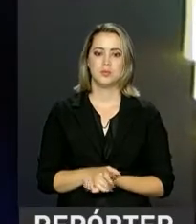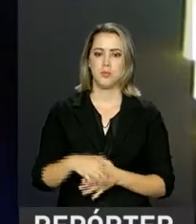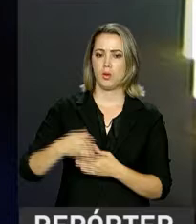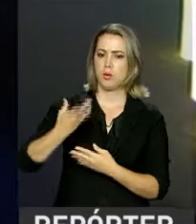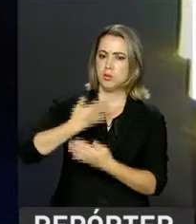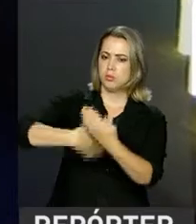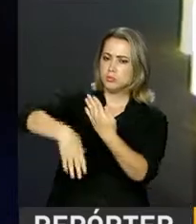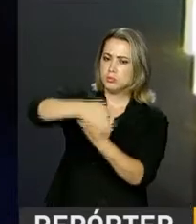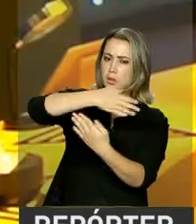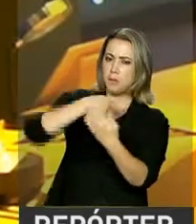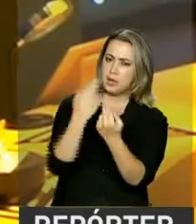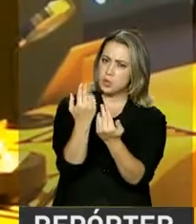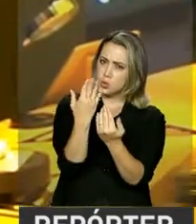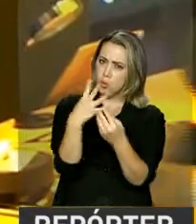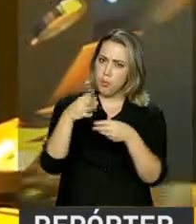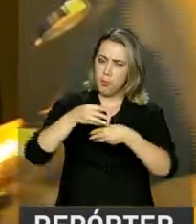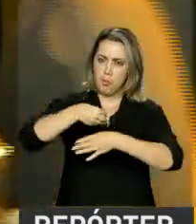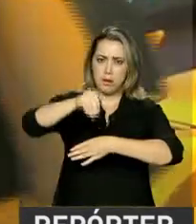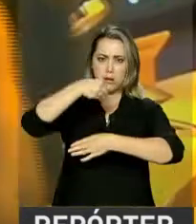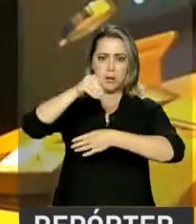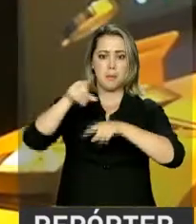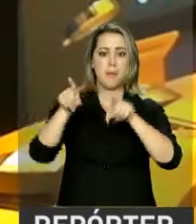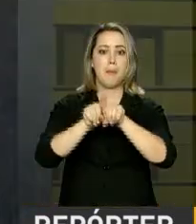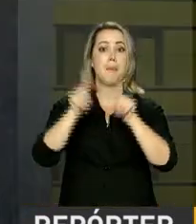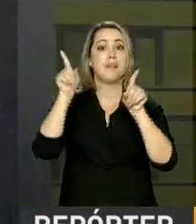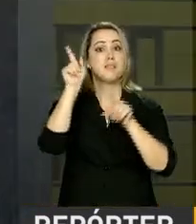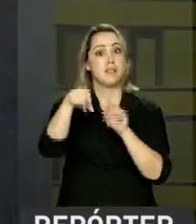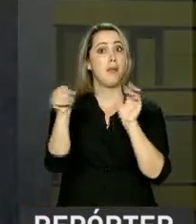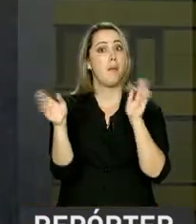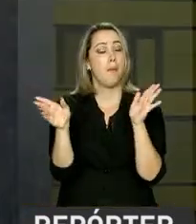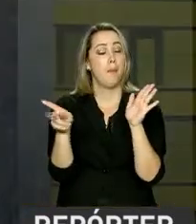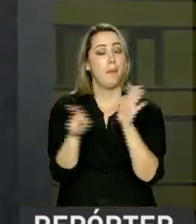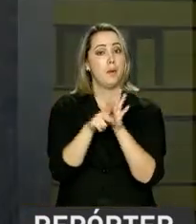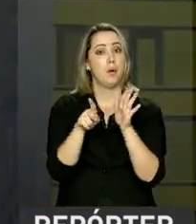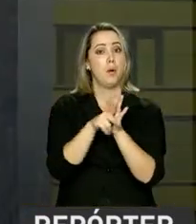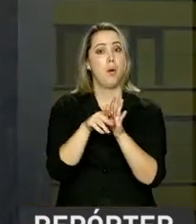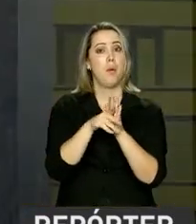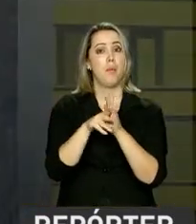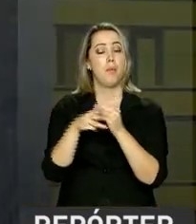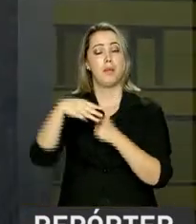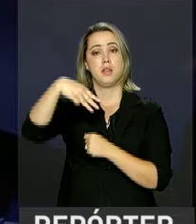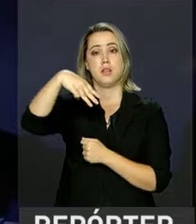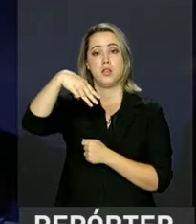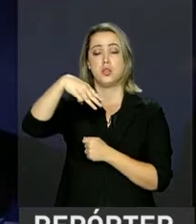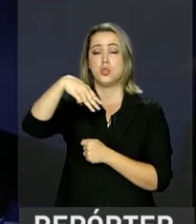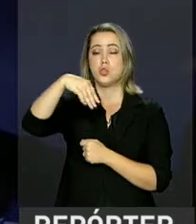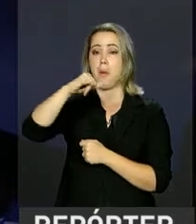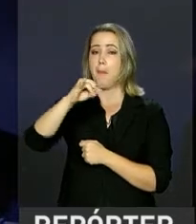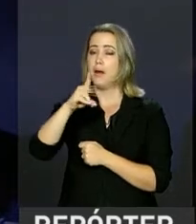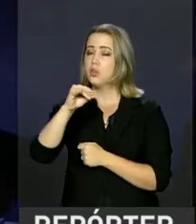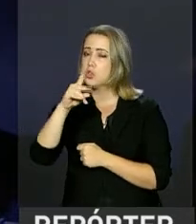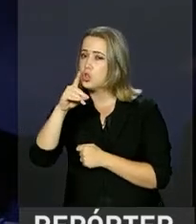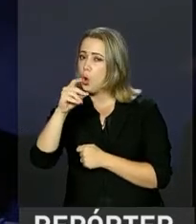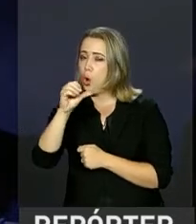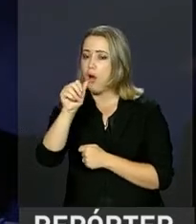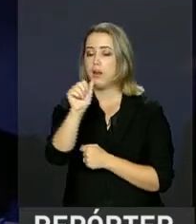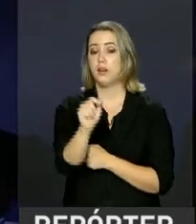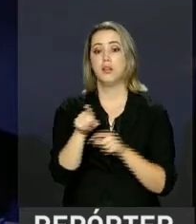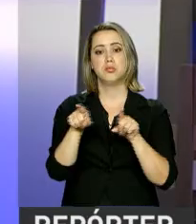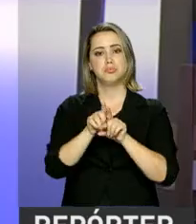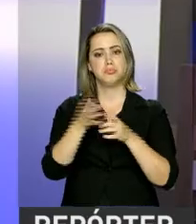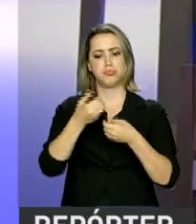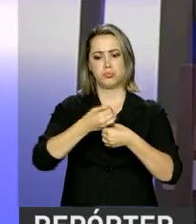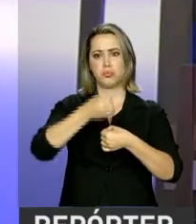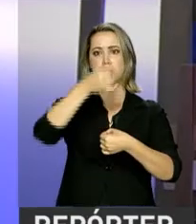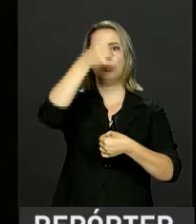Embalagens que parecem de plástico, mas são feitas de mandioca. O tijolo, de lixo reciclado. Já as garrafas PET conseguem